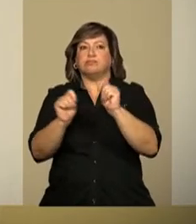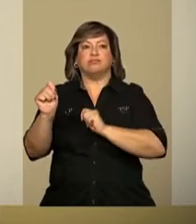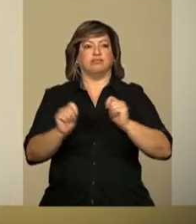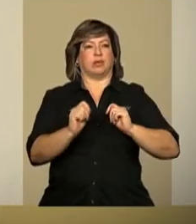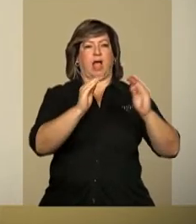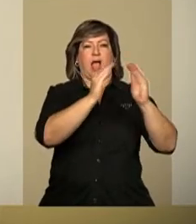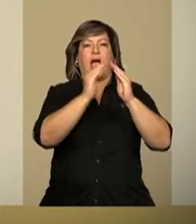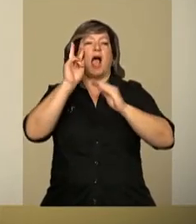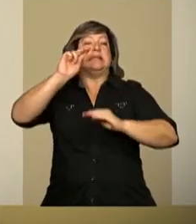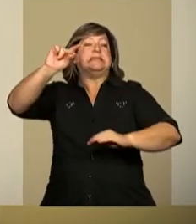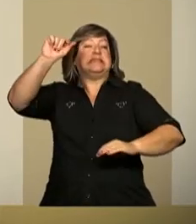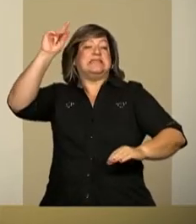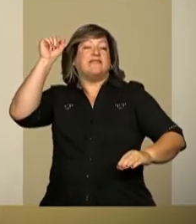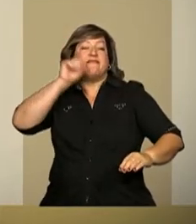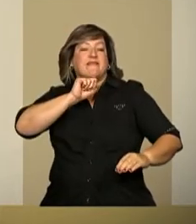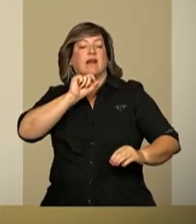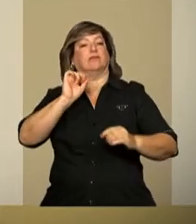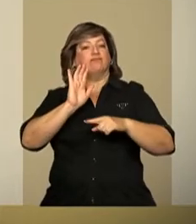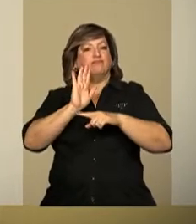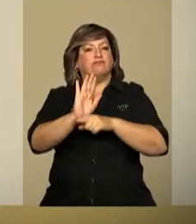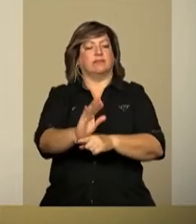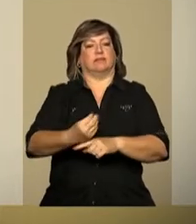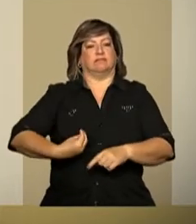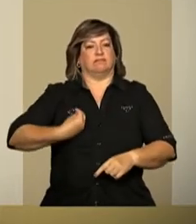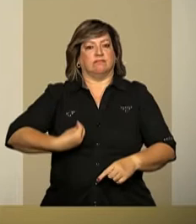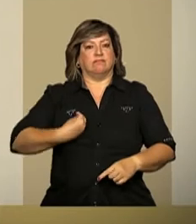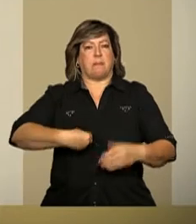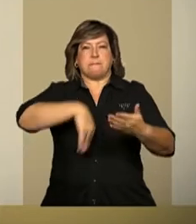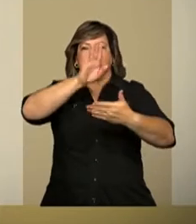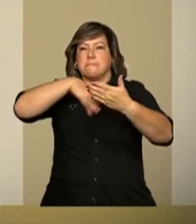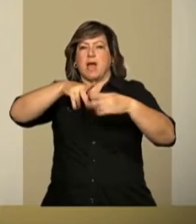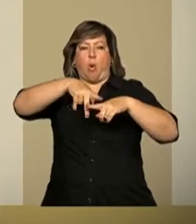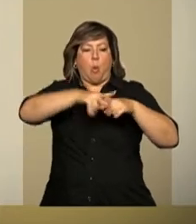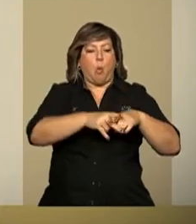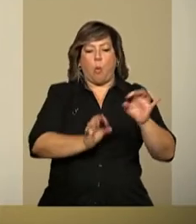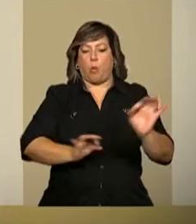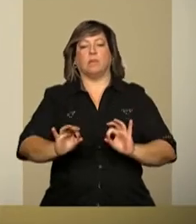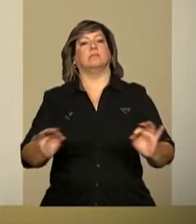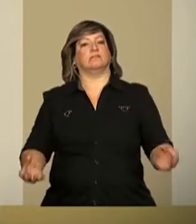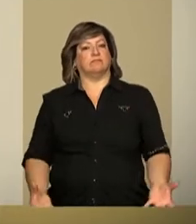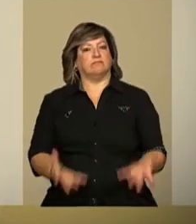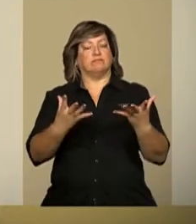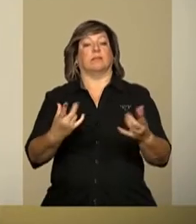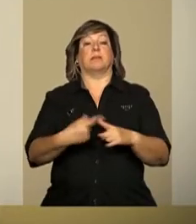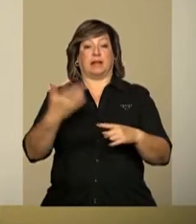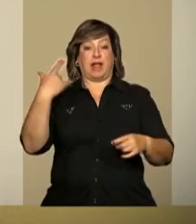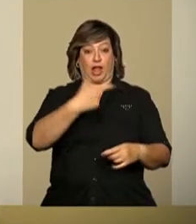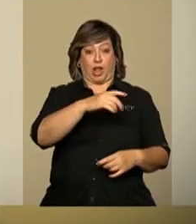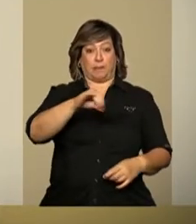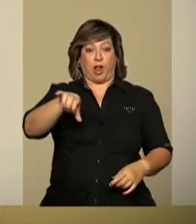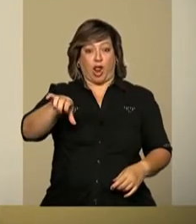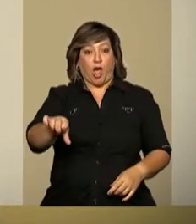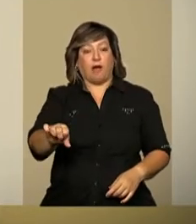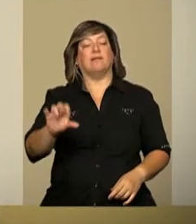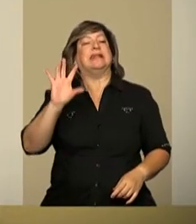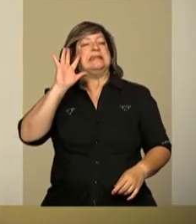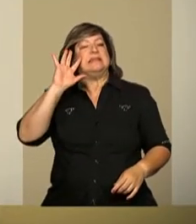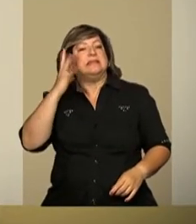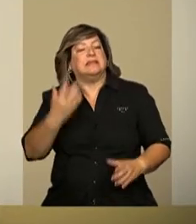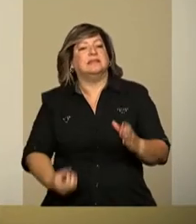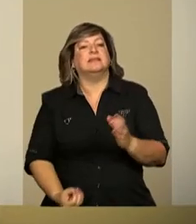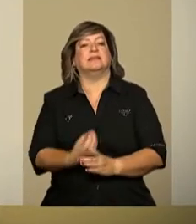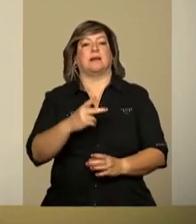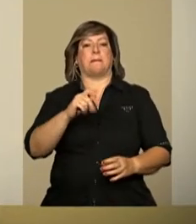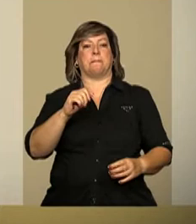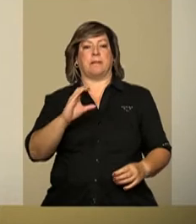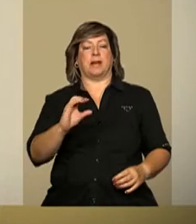patrimônio histórico e cultural que o Brasil já viu É verdade que em 2009 foi lançada uma tentativa de Pack